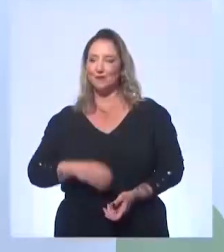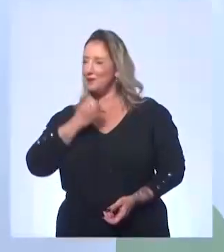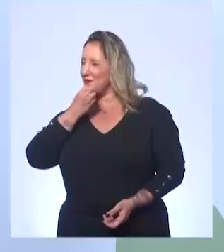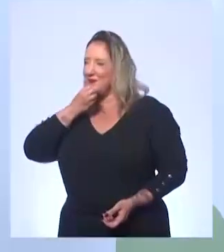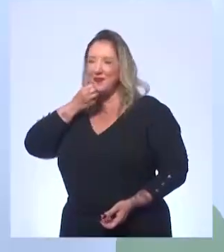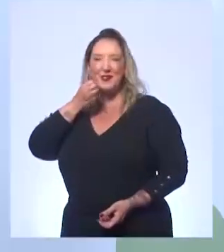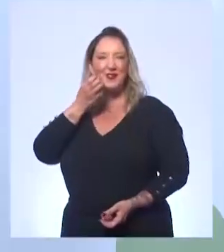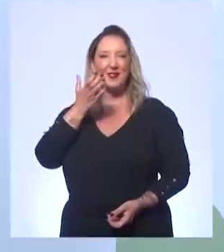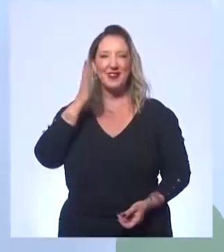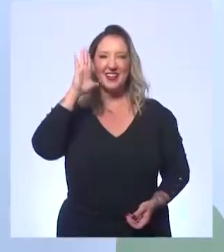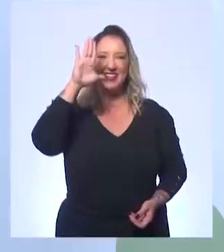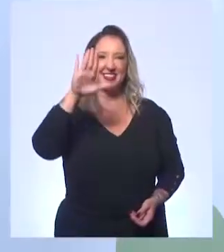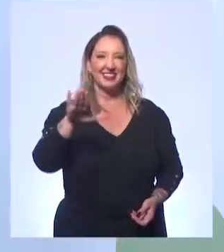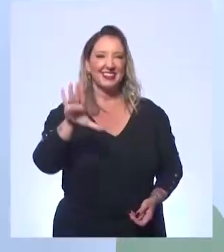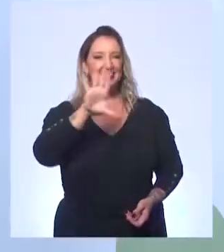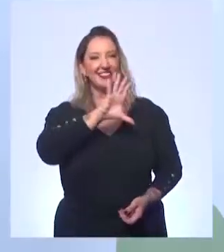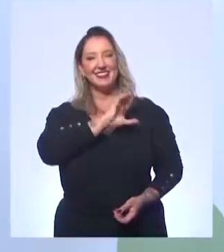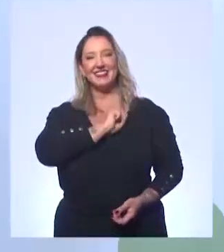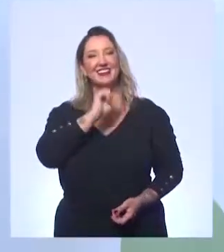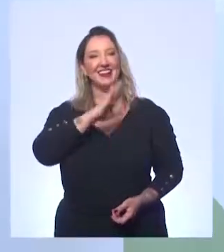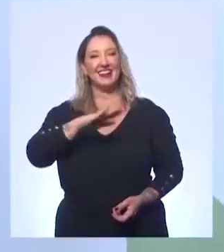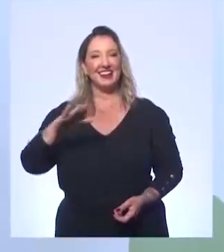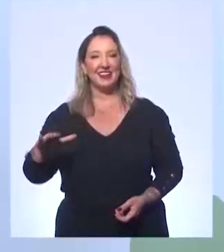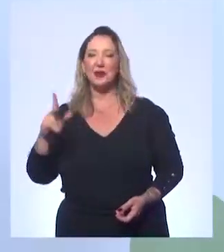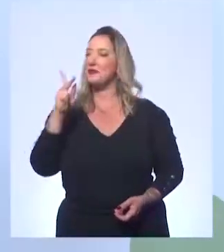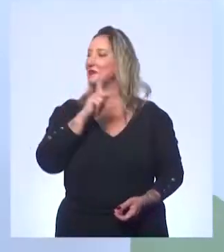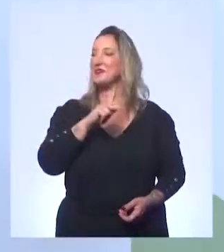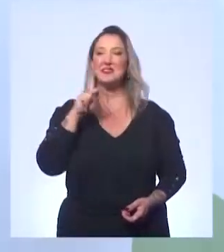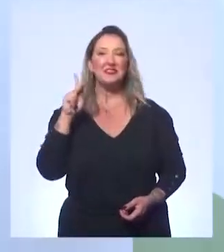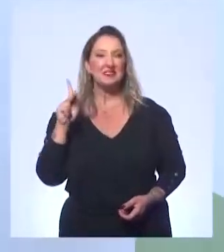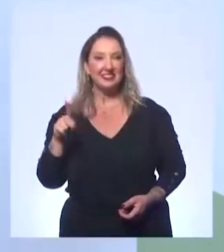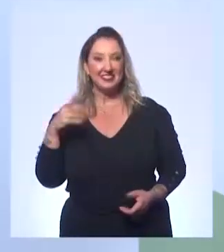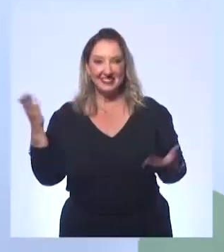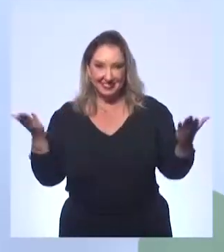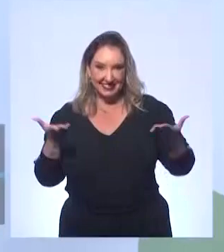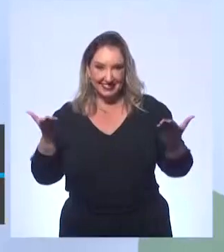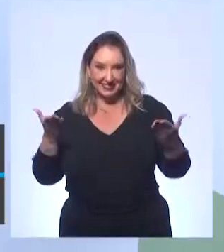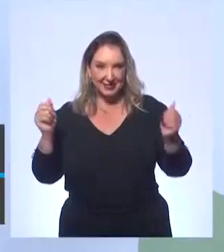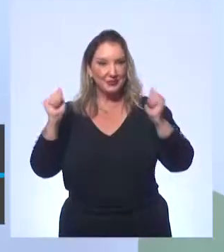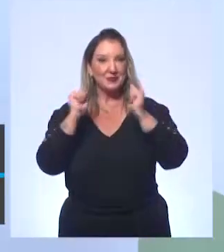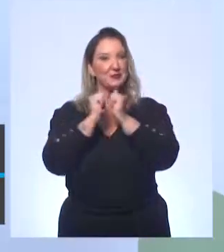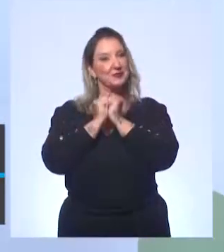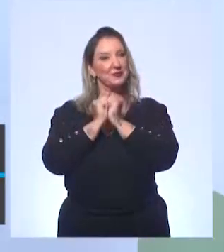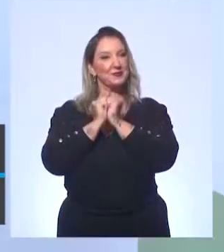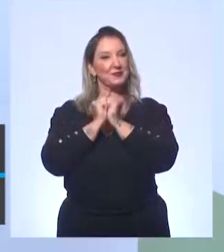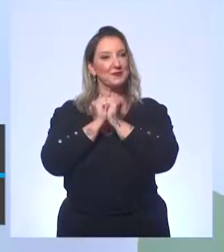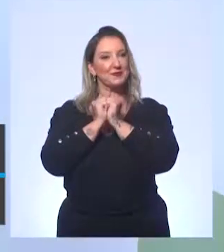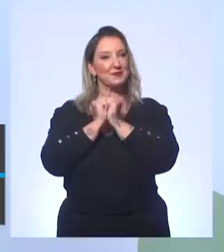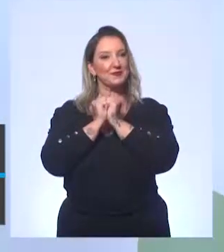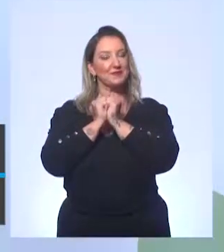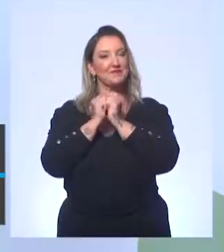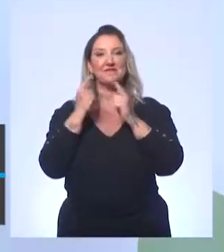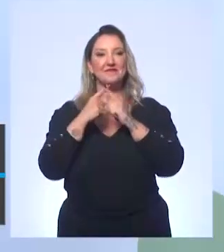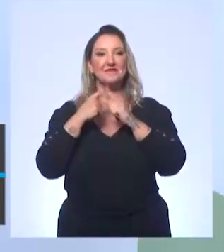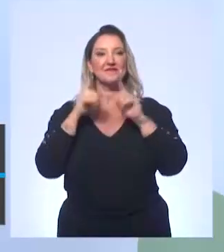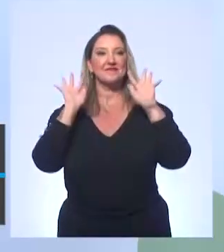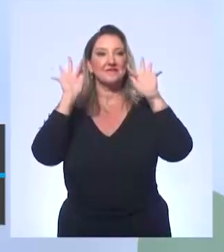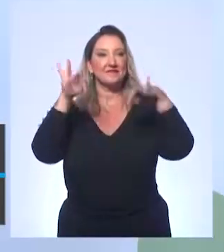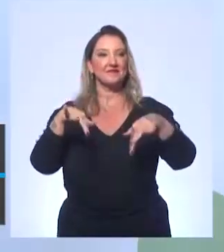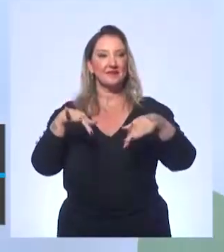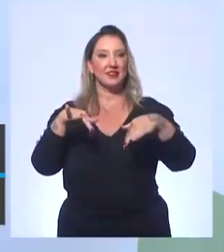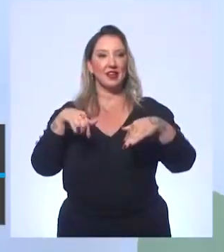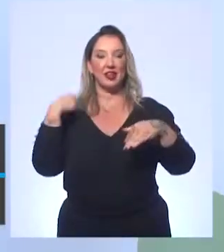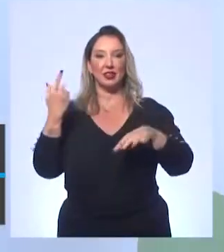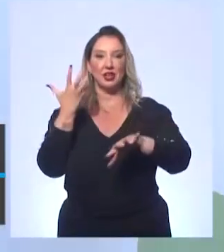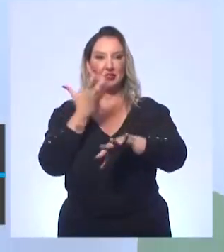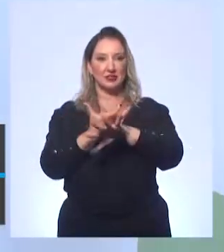Boa tarde aí, meus queridos alunos, professores. Estamos aqui reunidos finalmente para finalizar aí a nossa